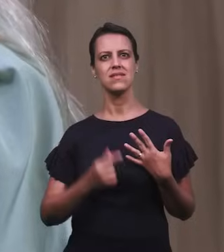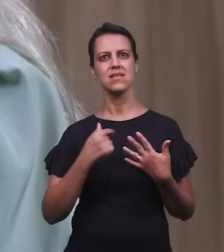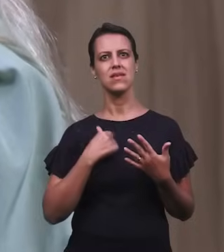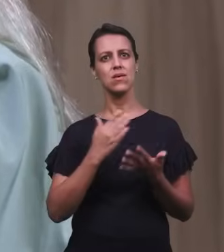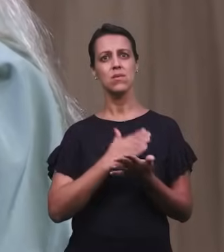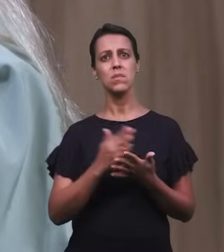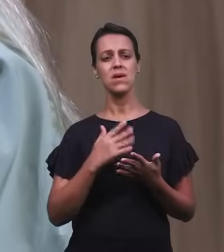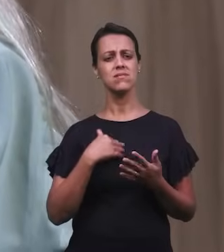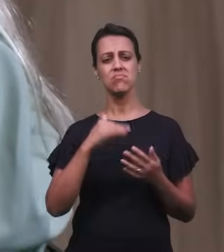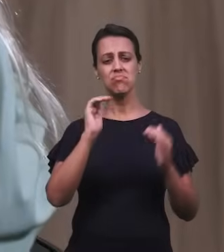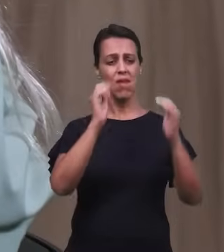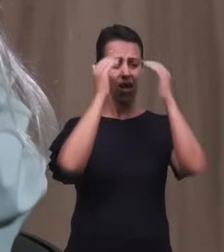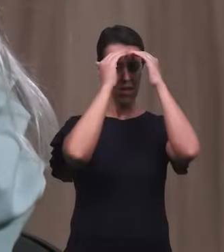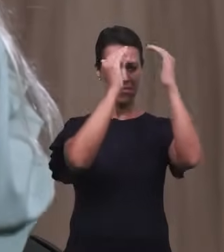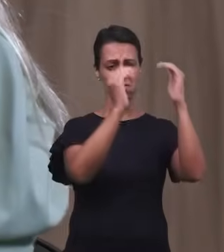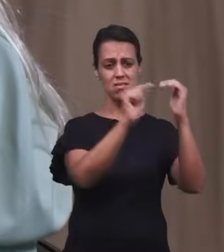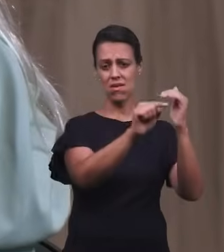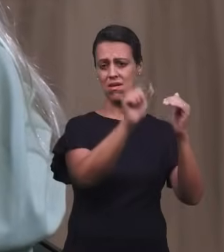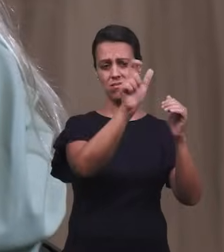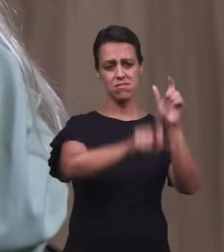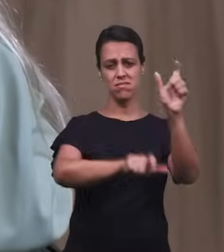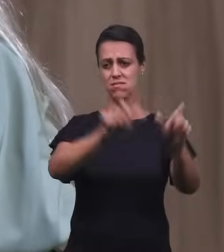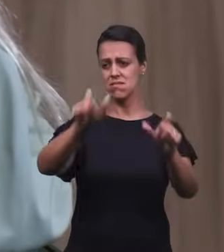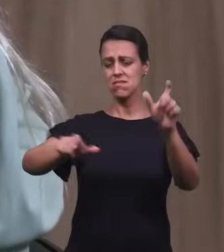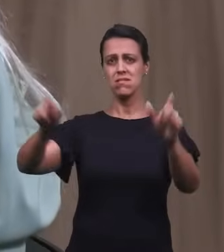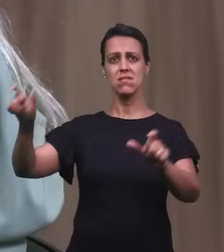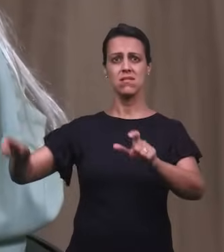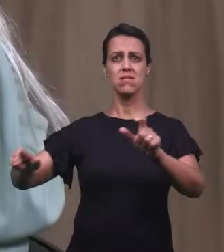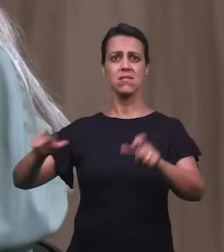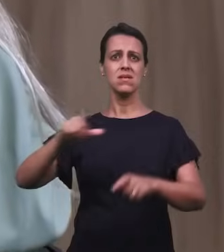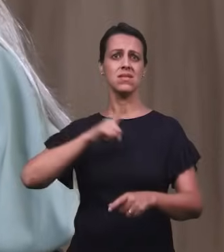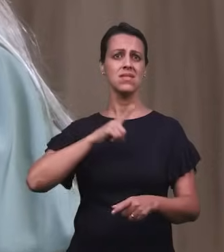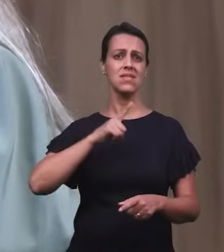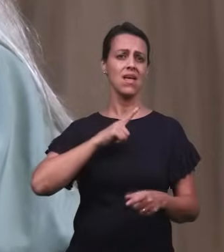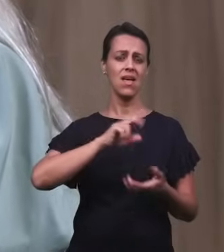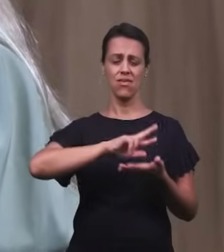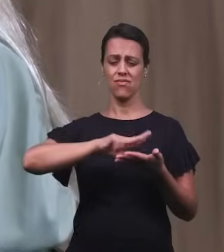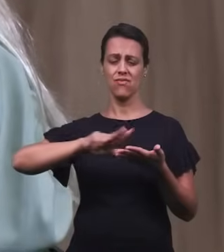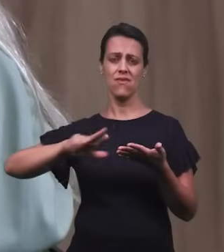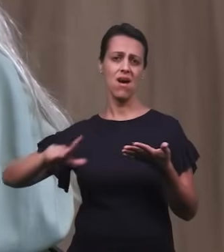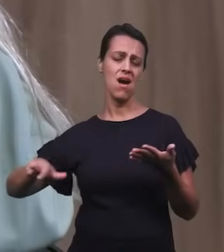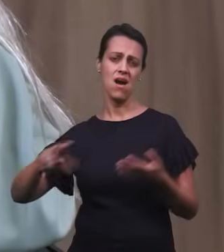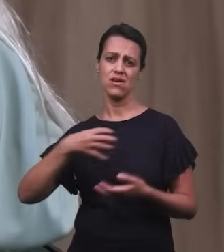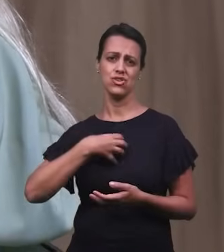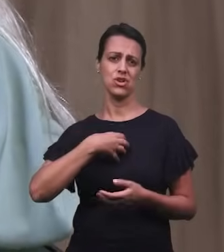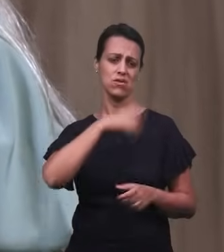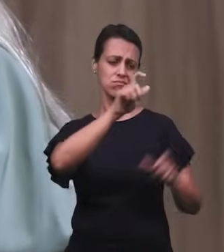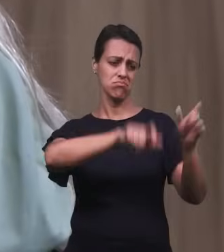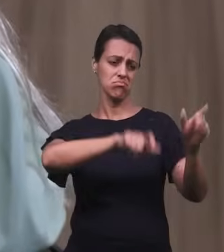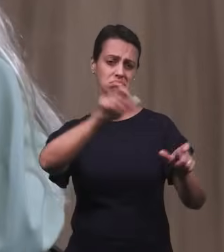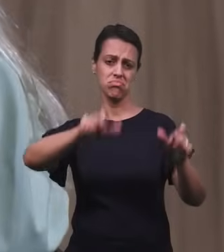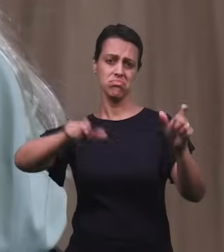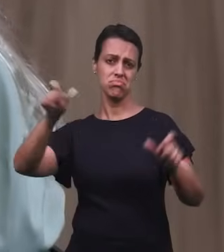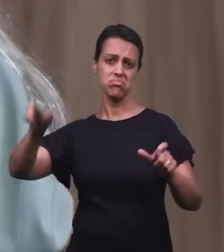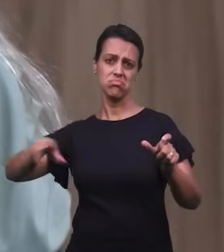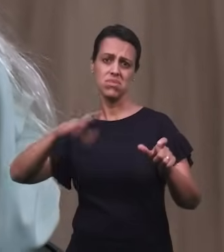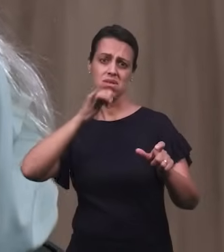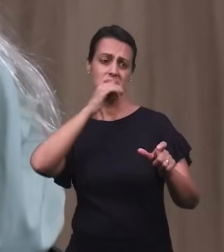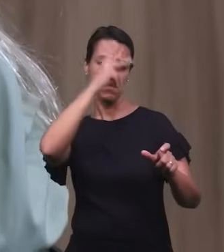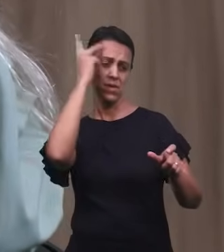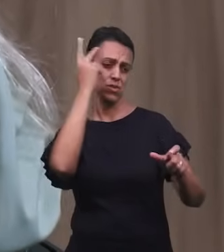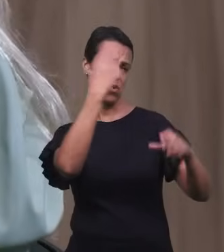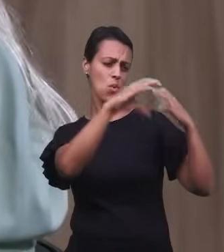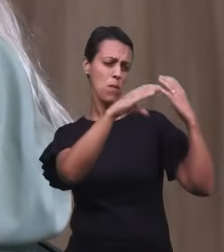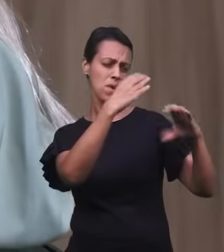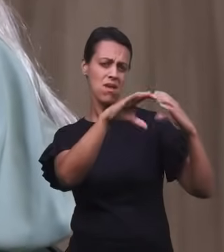têm necessidades diferentes. Um sanguíneo, por exemplo, a gente vai falar ainda, mas que é uma pessoa mais comunicativa, tem necessidade de